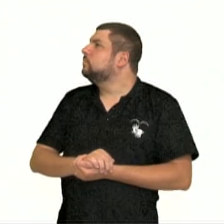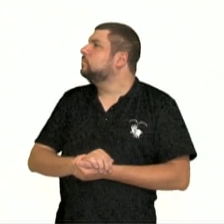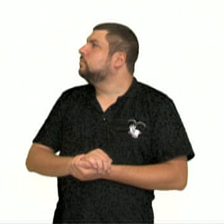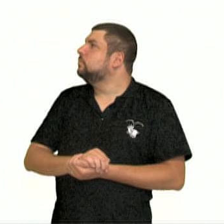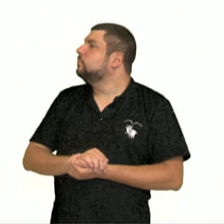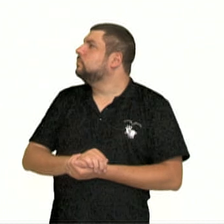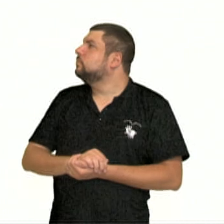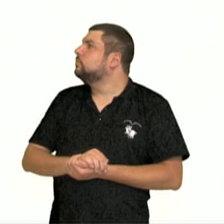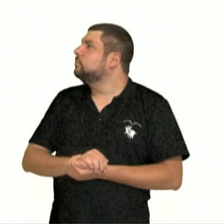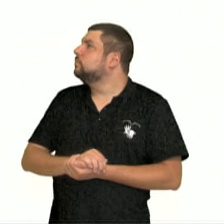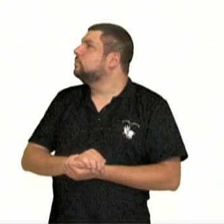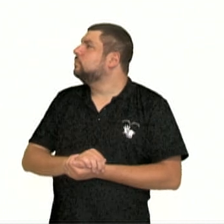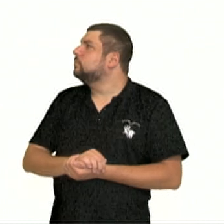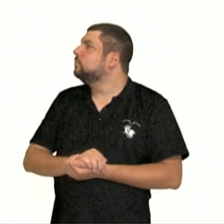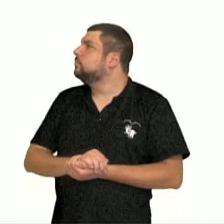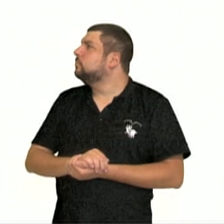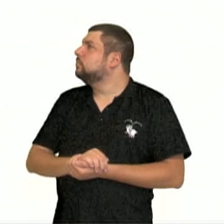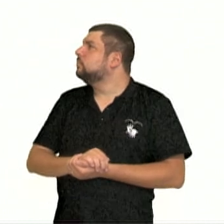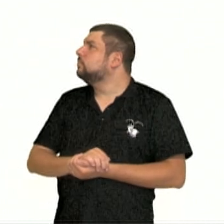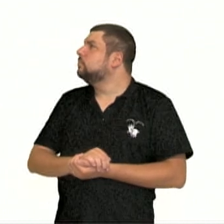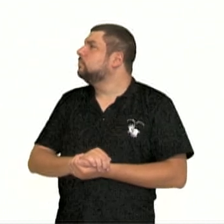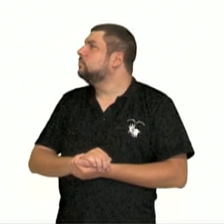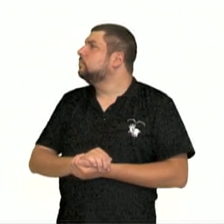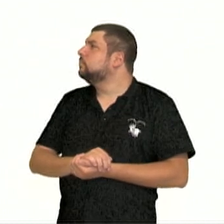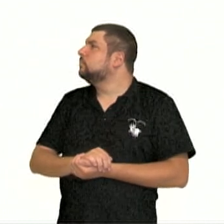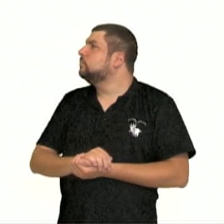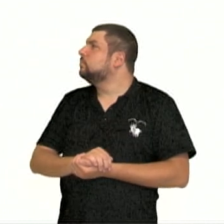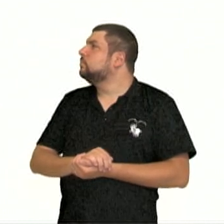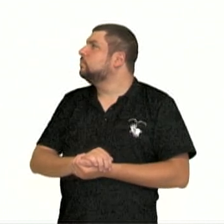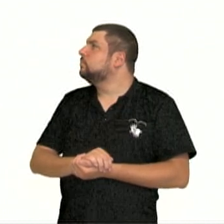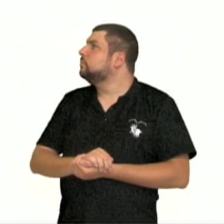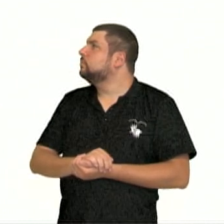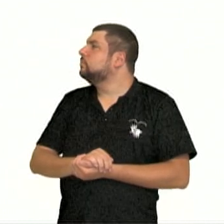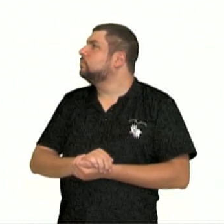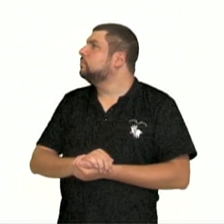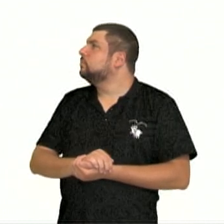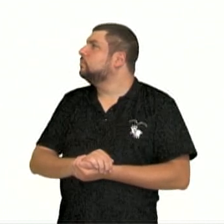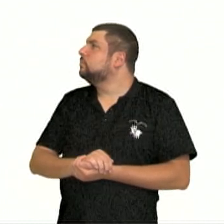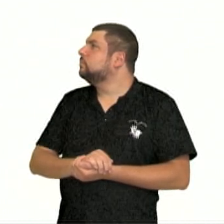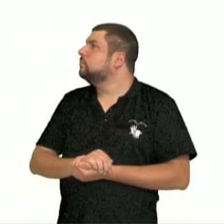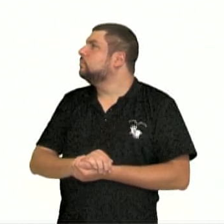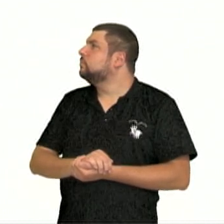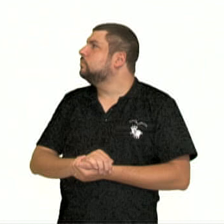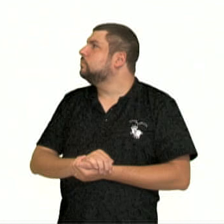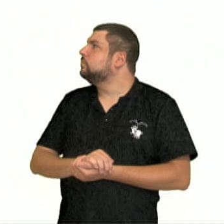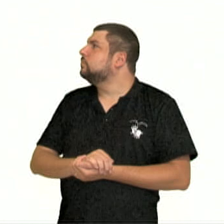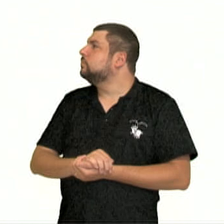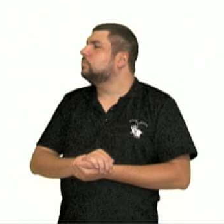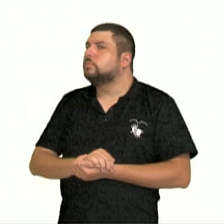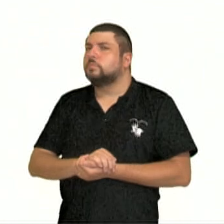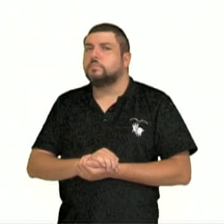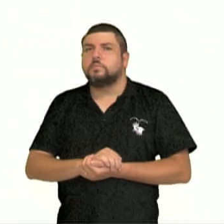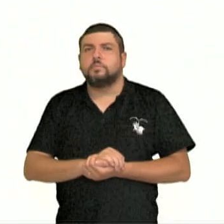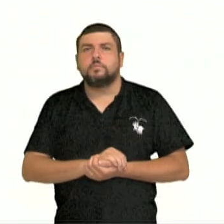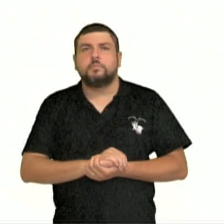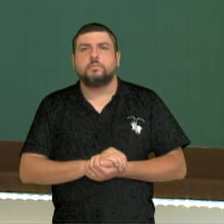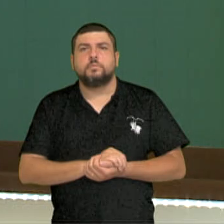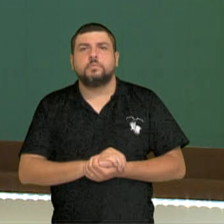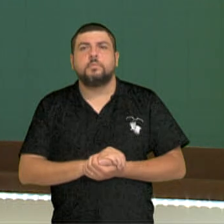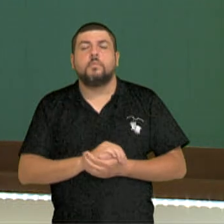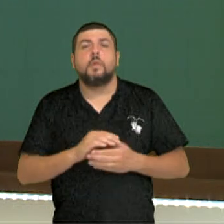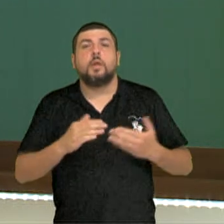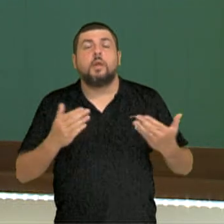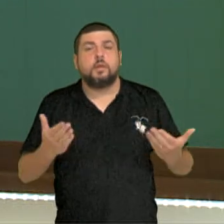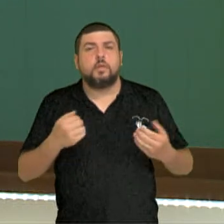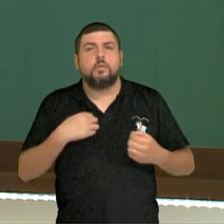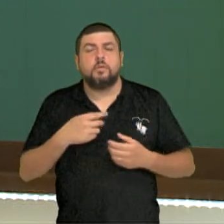is so wrong. I can't go on. Still, you believe that should be me. Então, ele está dizendo o seguinte, né?